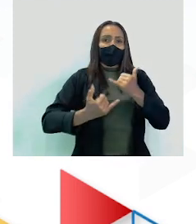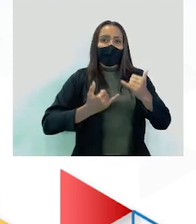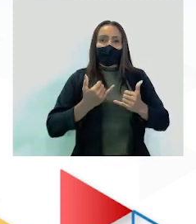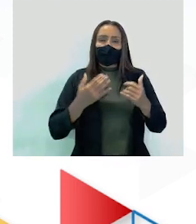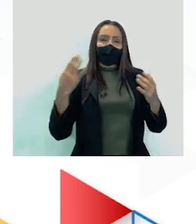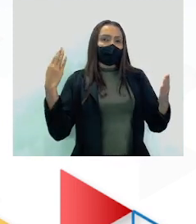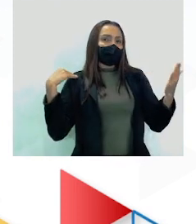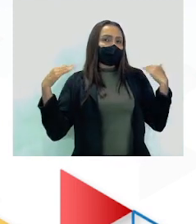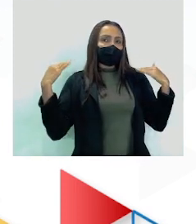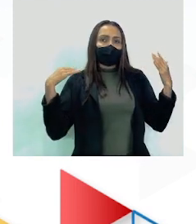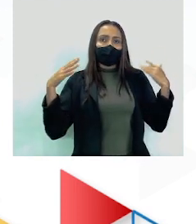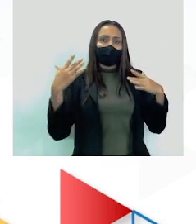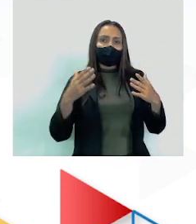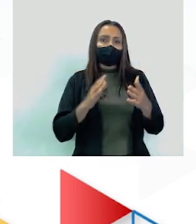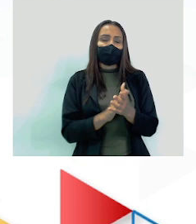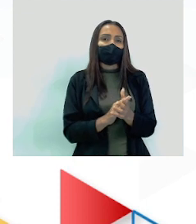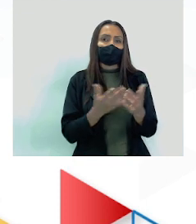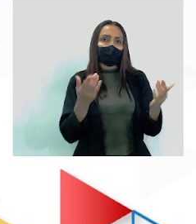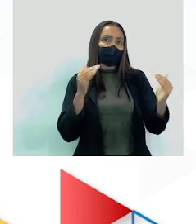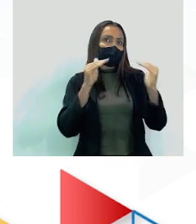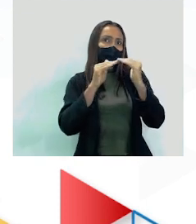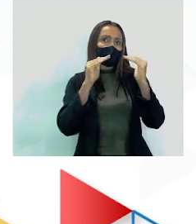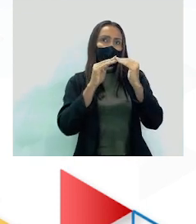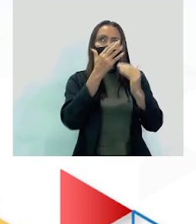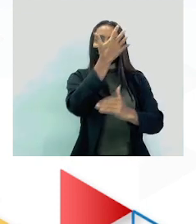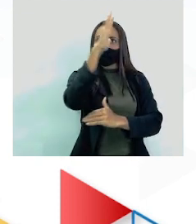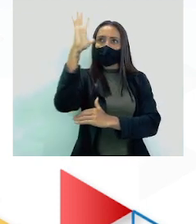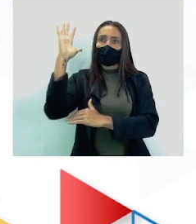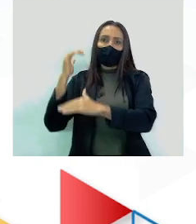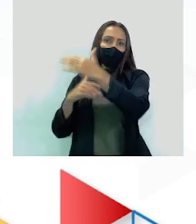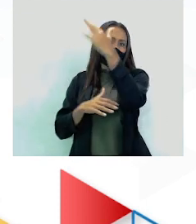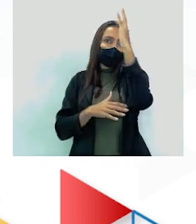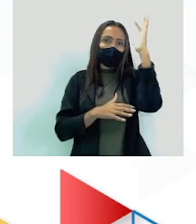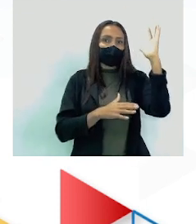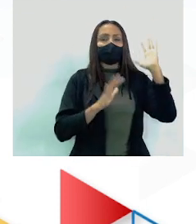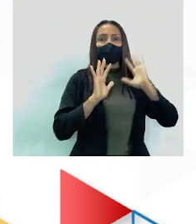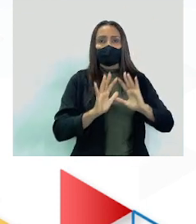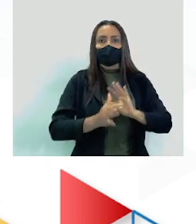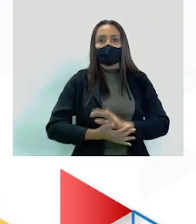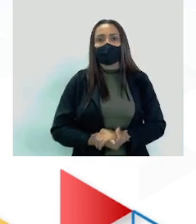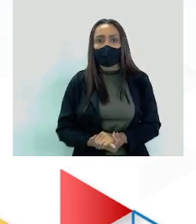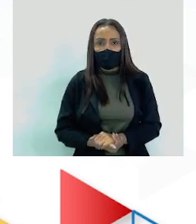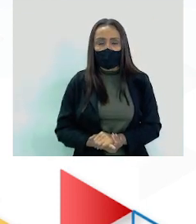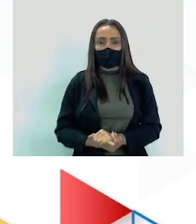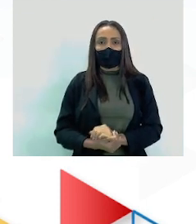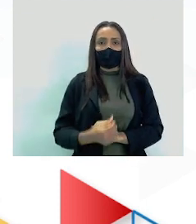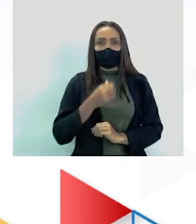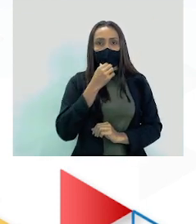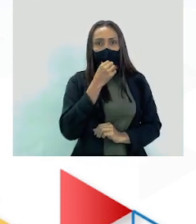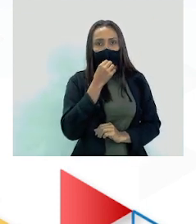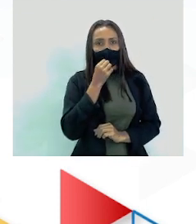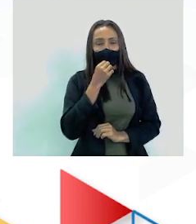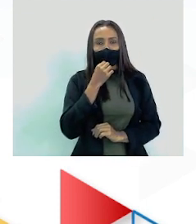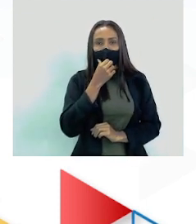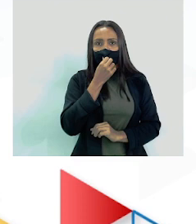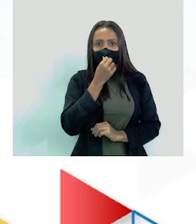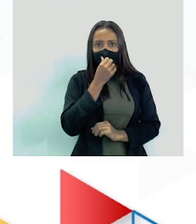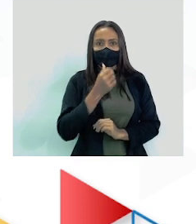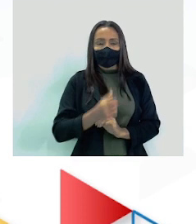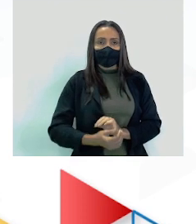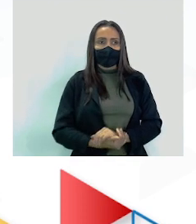passeio, é estar em contato com a natureza, né? Para poder, enfim, ter uma atividade física diferente das que a gente está acostumado na